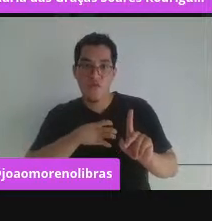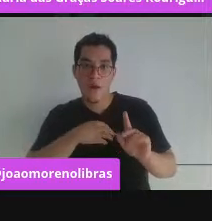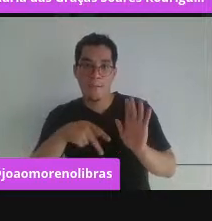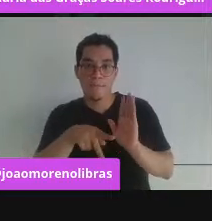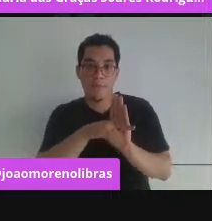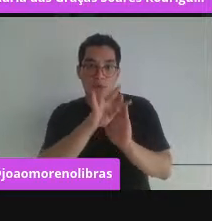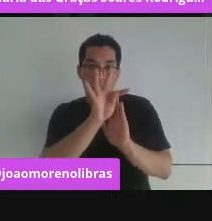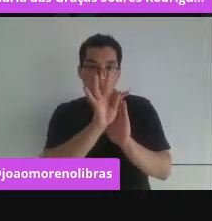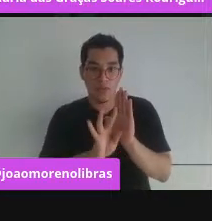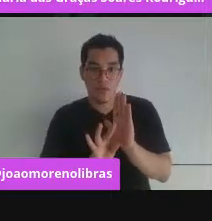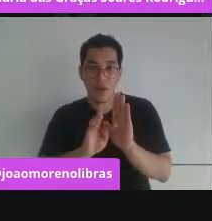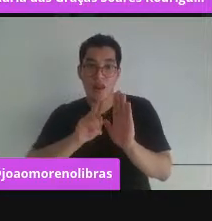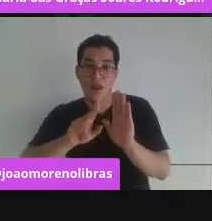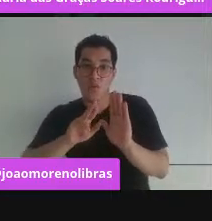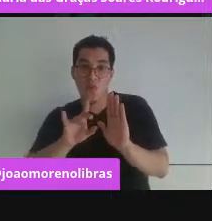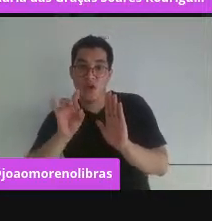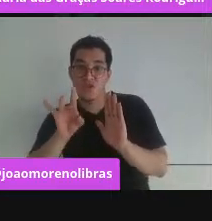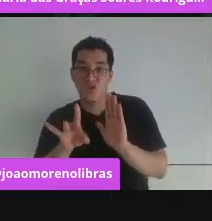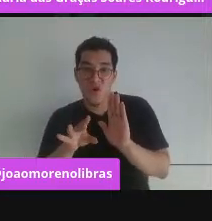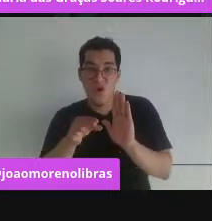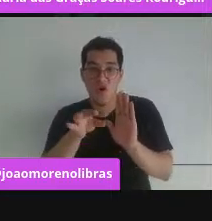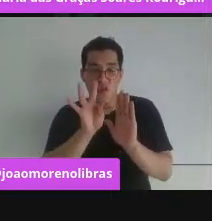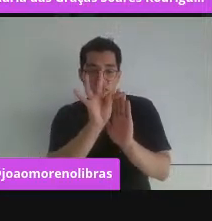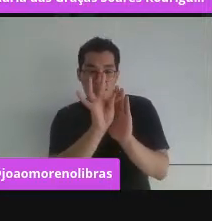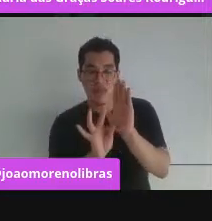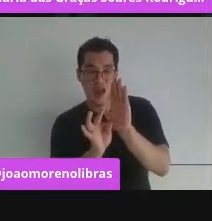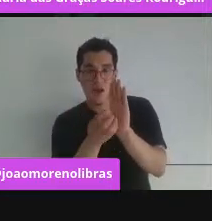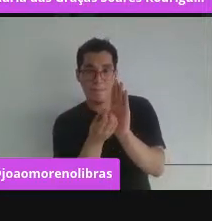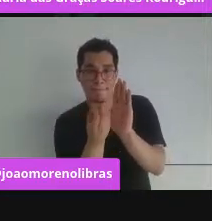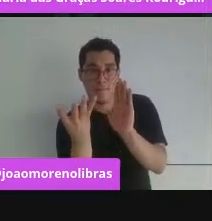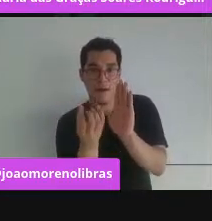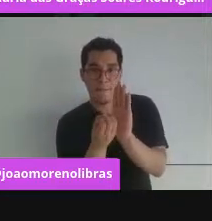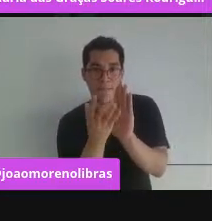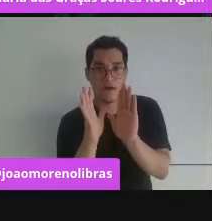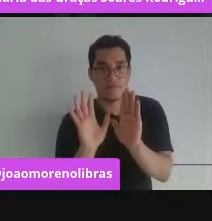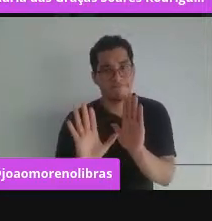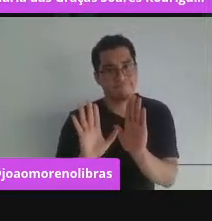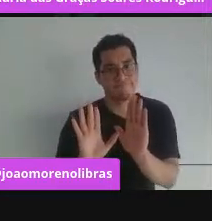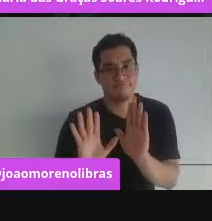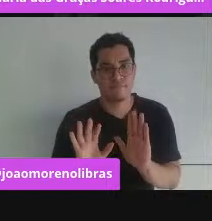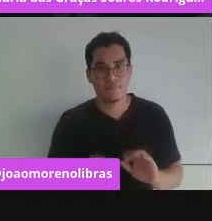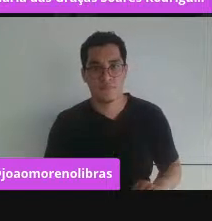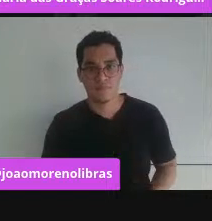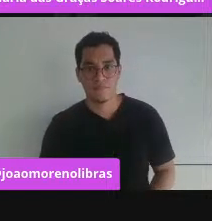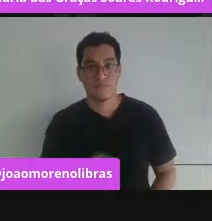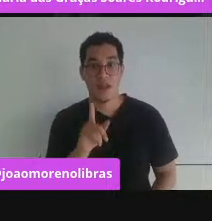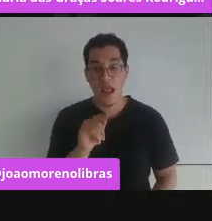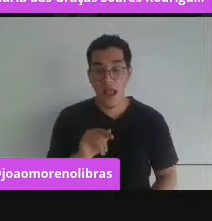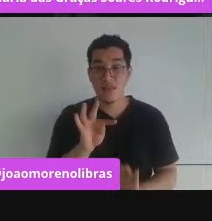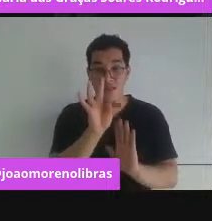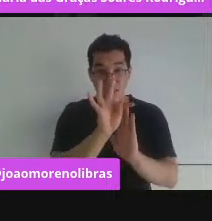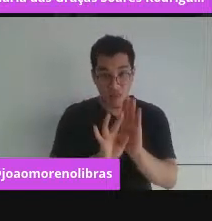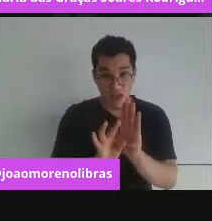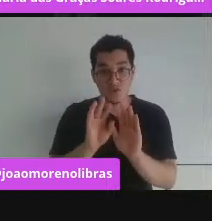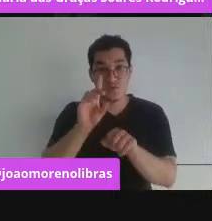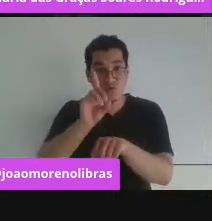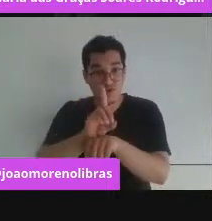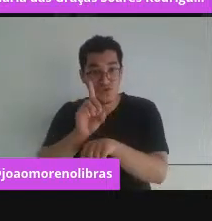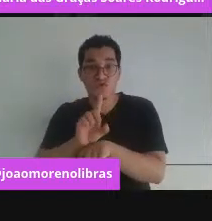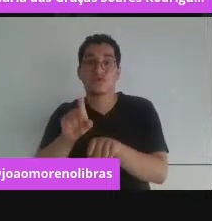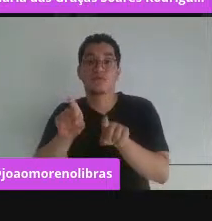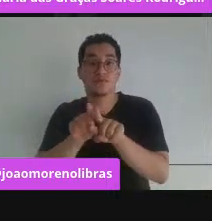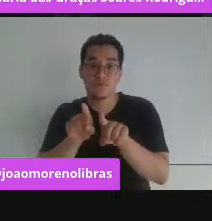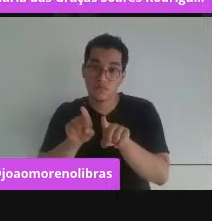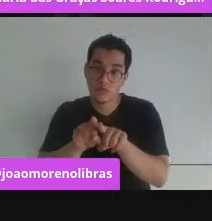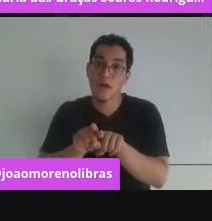ela requer ser modulada para dar conta dos textiel, que são os textos digitais. Isso aqui é num texto também